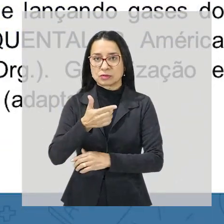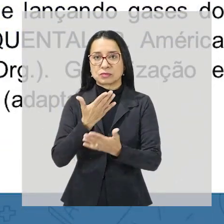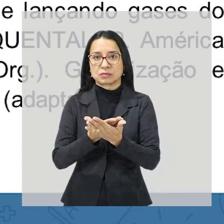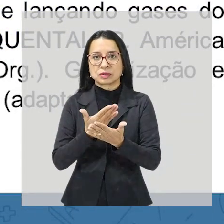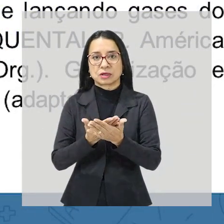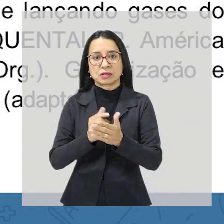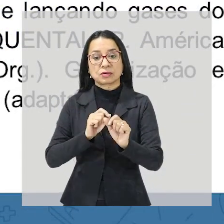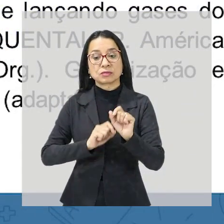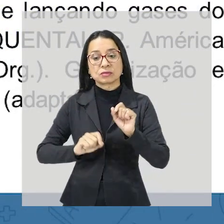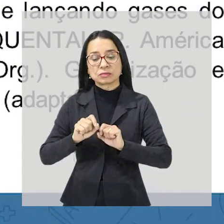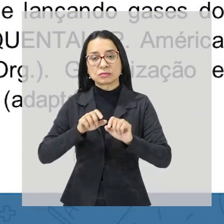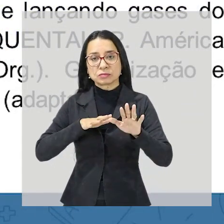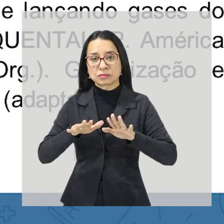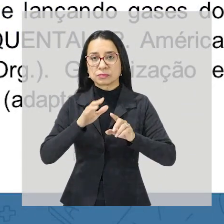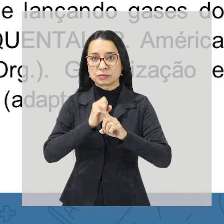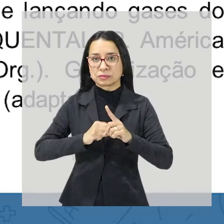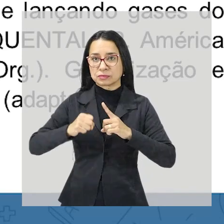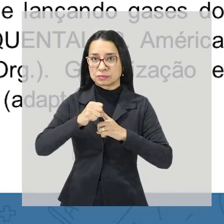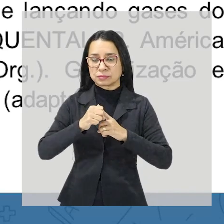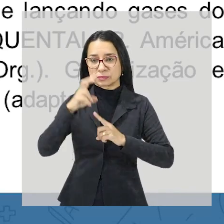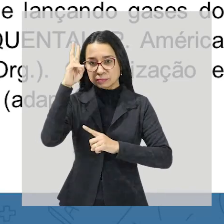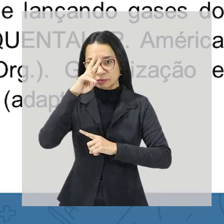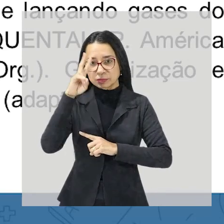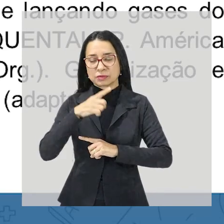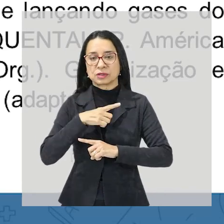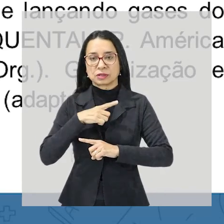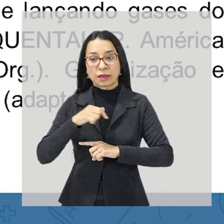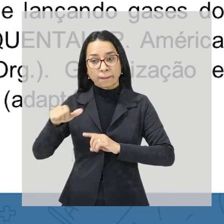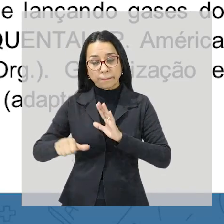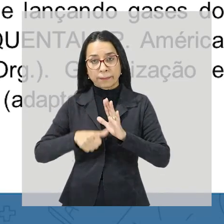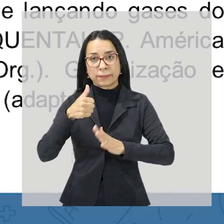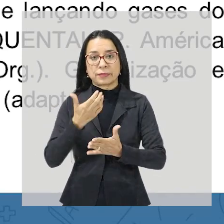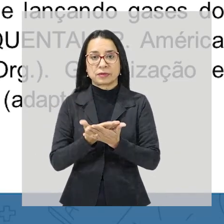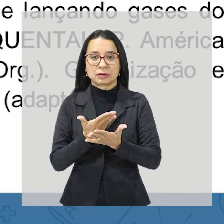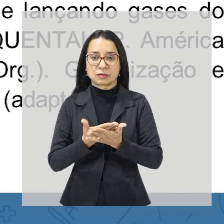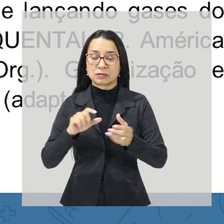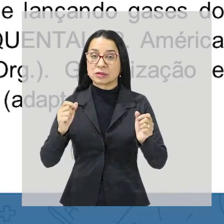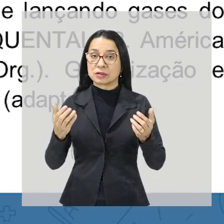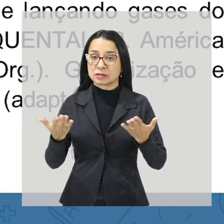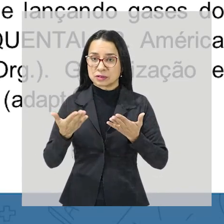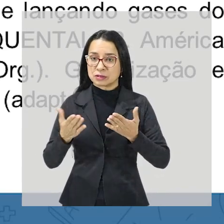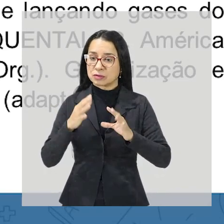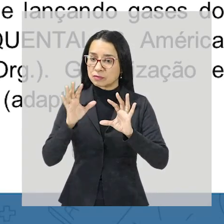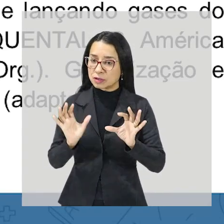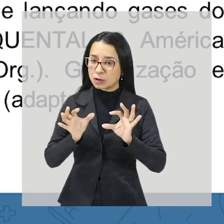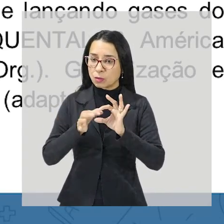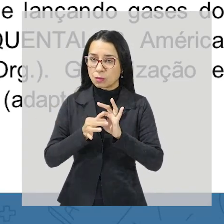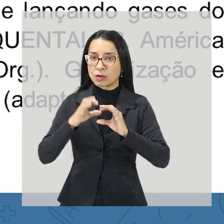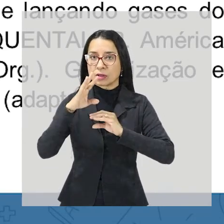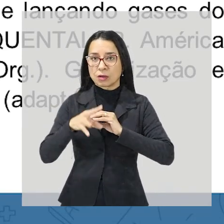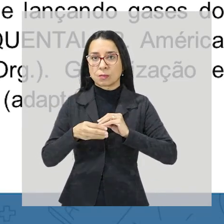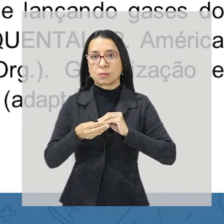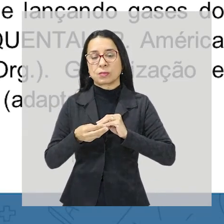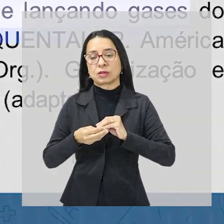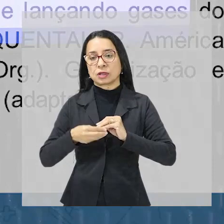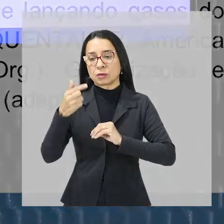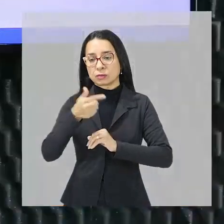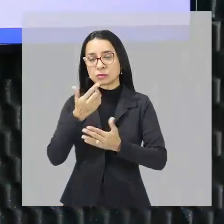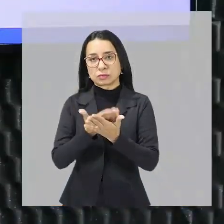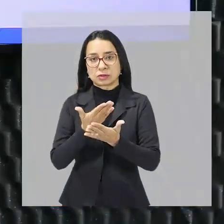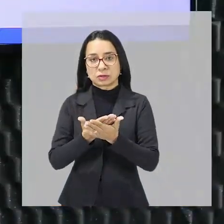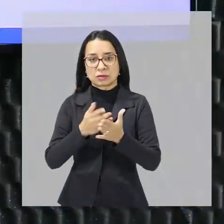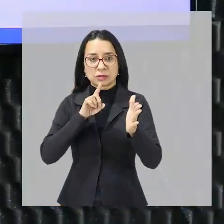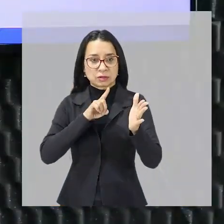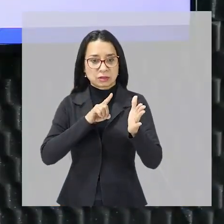assunto movimentos sociais. Lembrando que já teve a primeira parte e agora a gente vai complementar com essa parte 2. Então eu trouxe questões aqui, ao